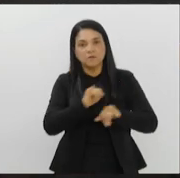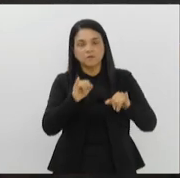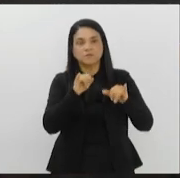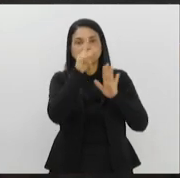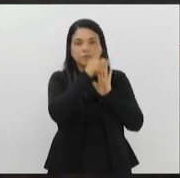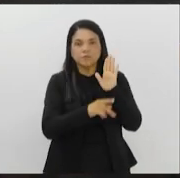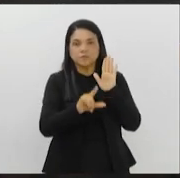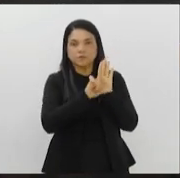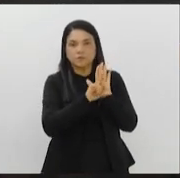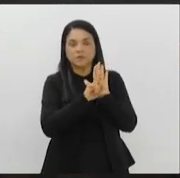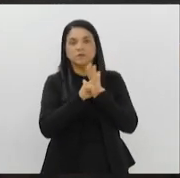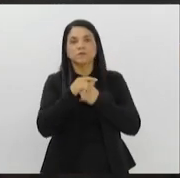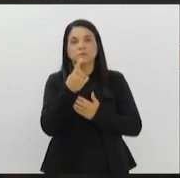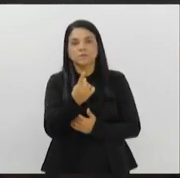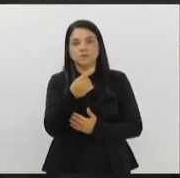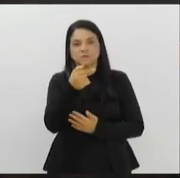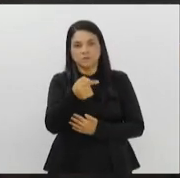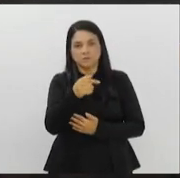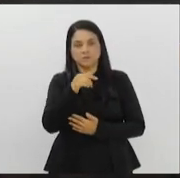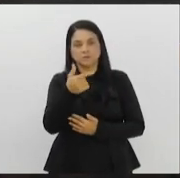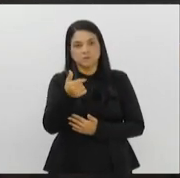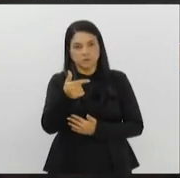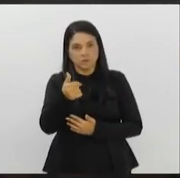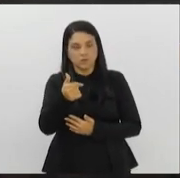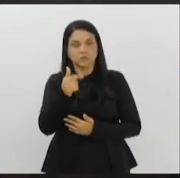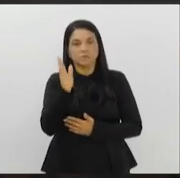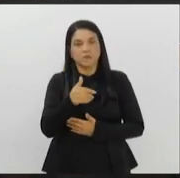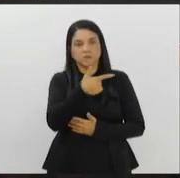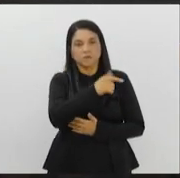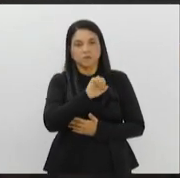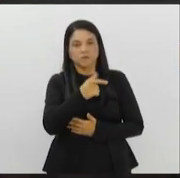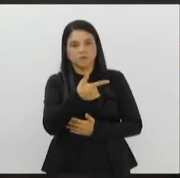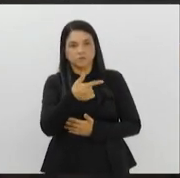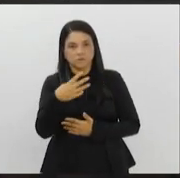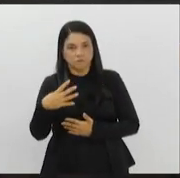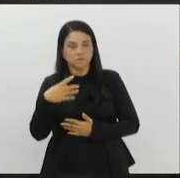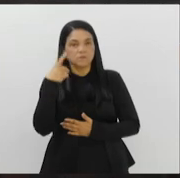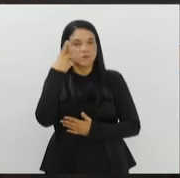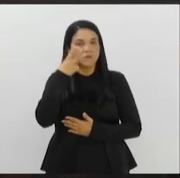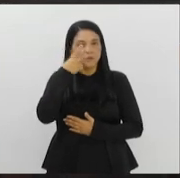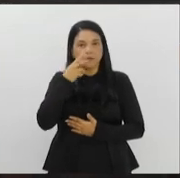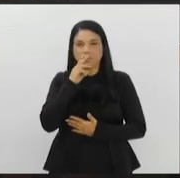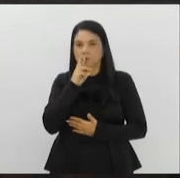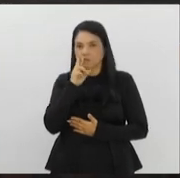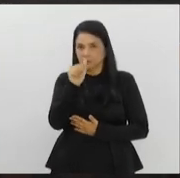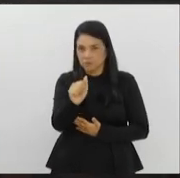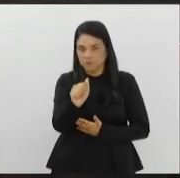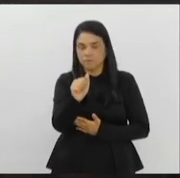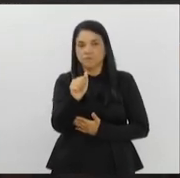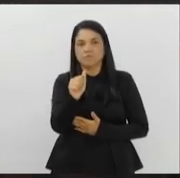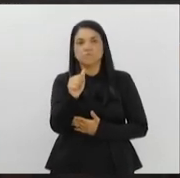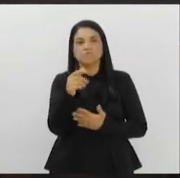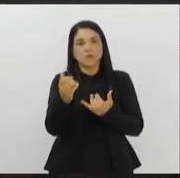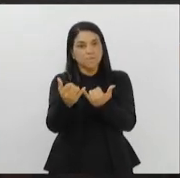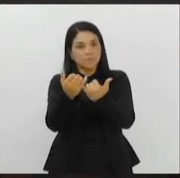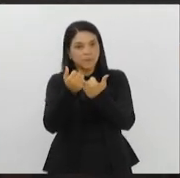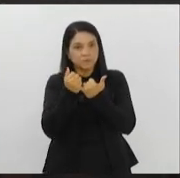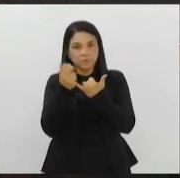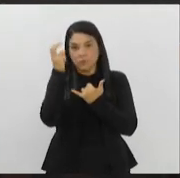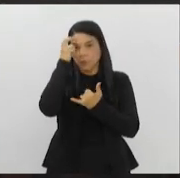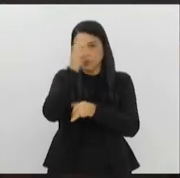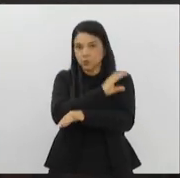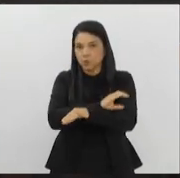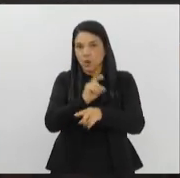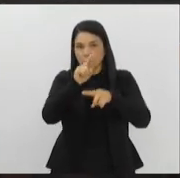Anuncio o projeto de lei número 1712 de 2023, de autoria do deputado Rodrigo Amorim, que declara patrimônio cultural